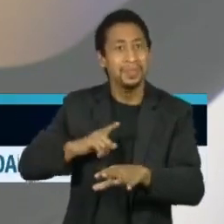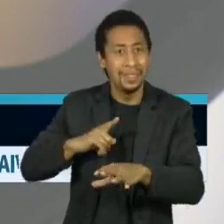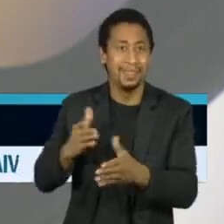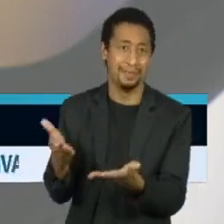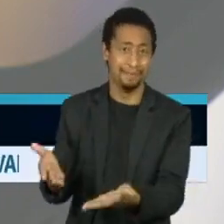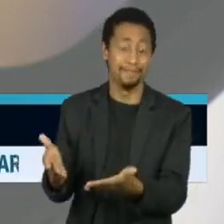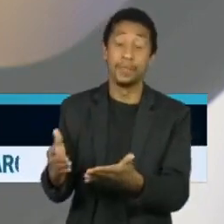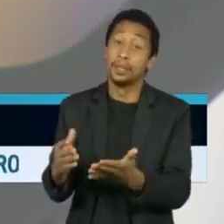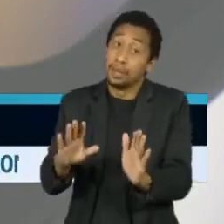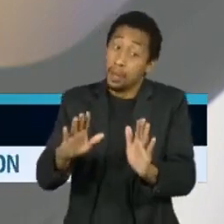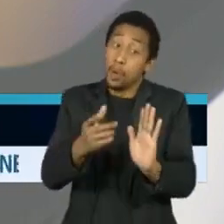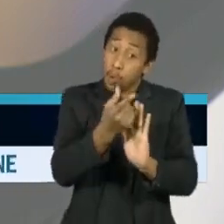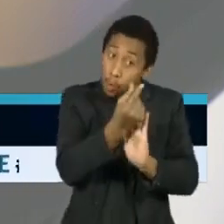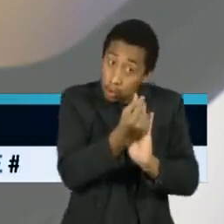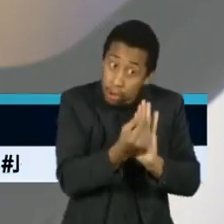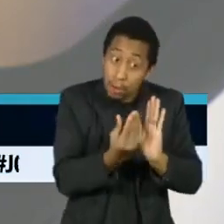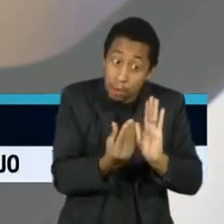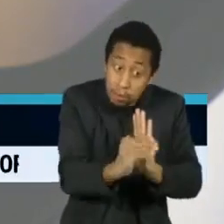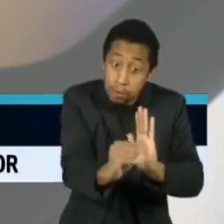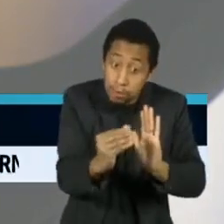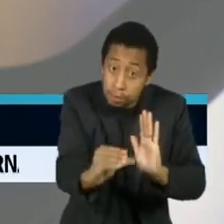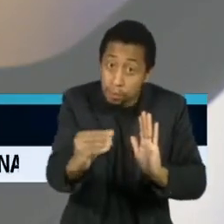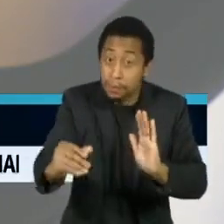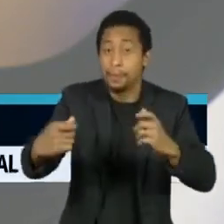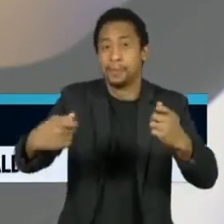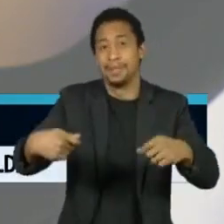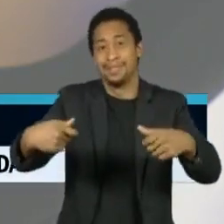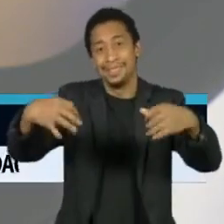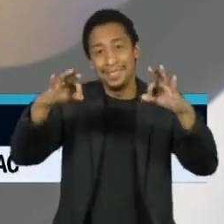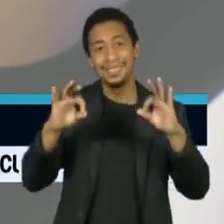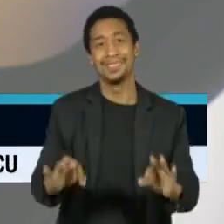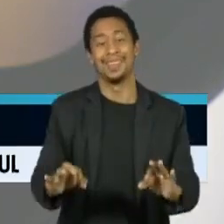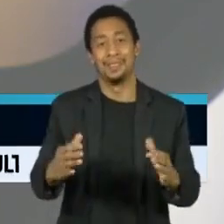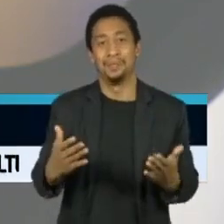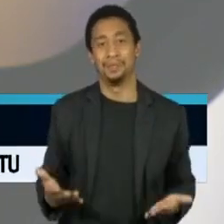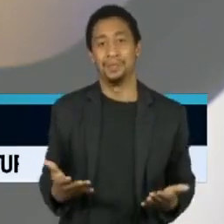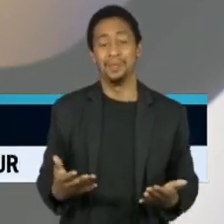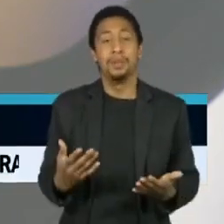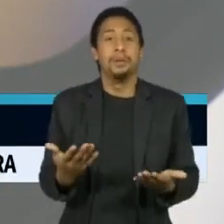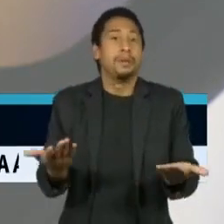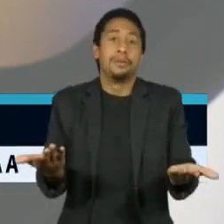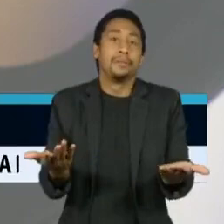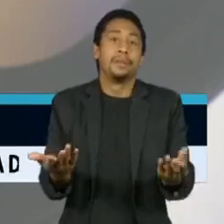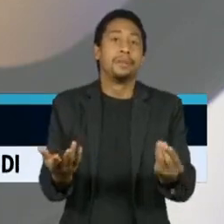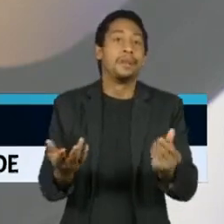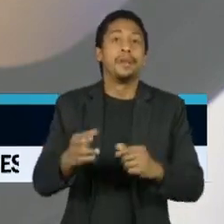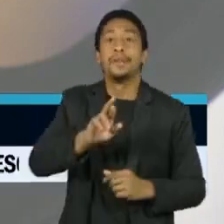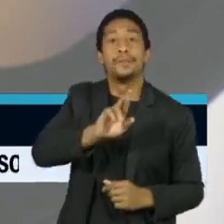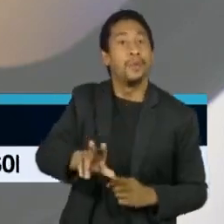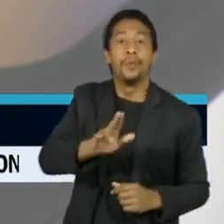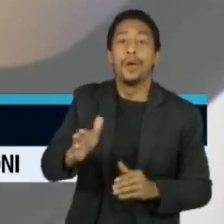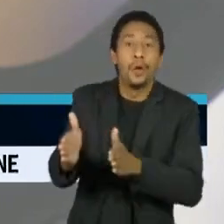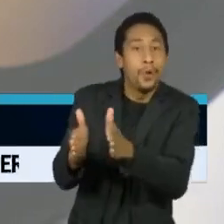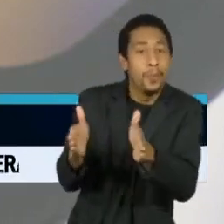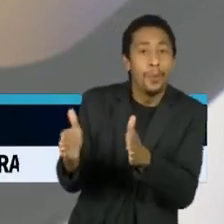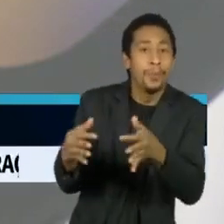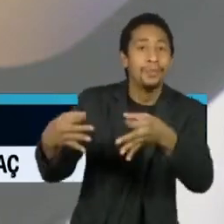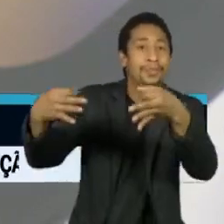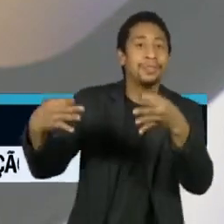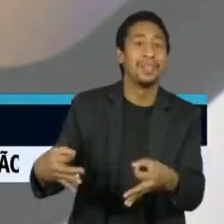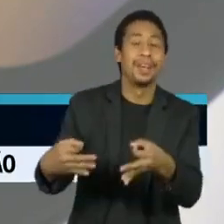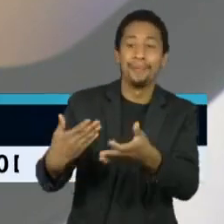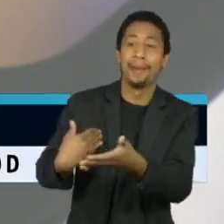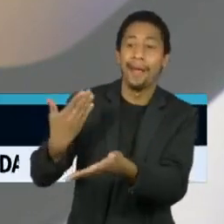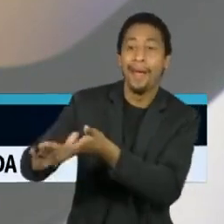e eu acho que esse dinheiro tem que ser muito bem gasto porque não é para não é um momento de gastar dinheiro em coisas que não vale a pena